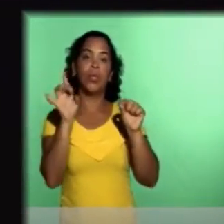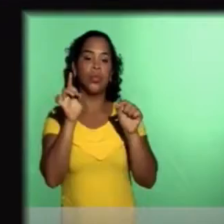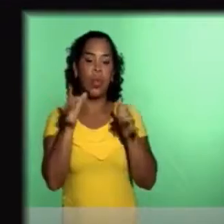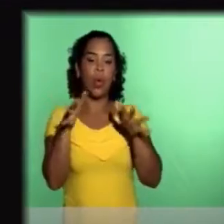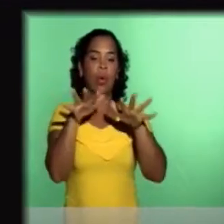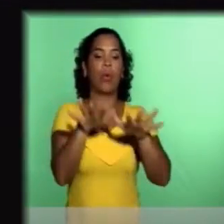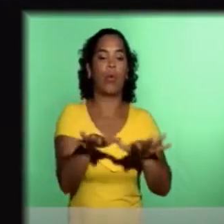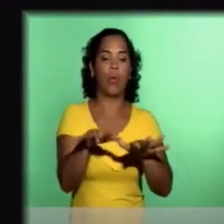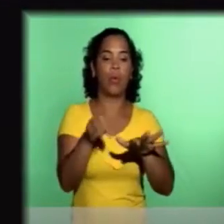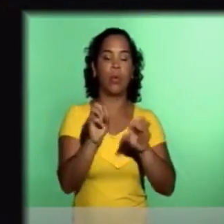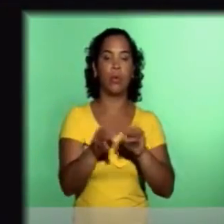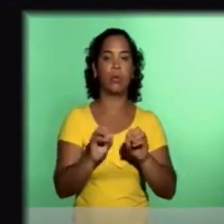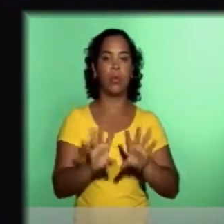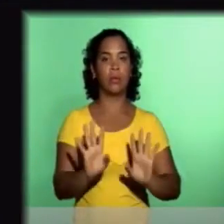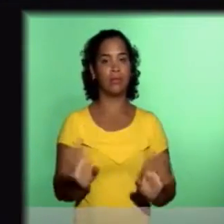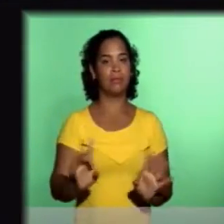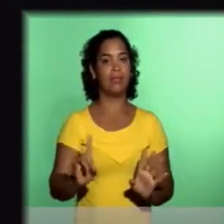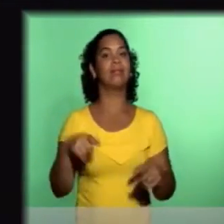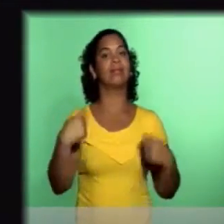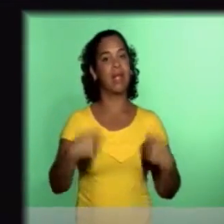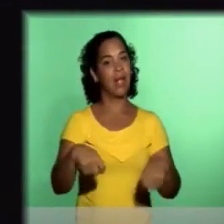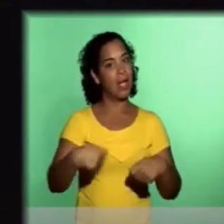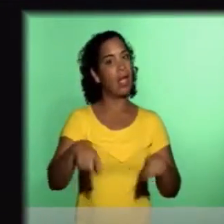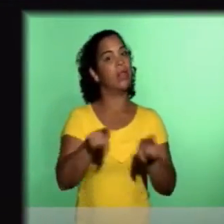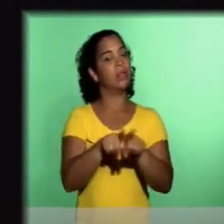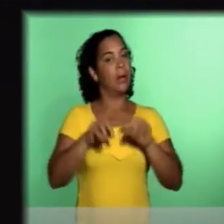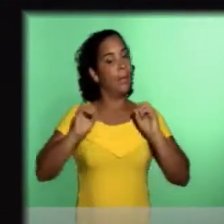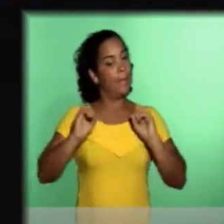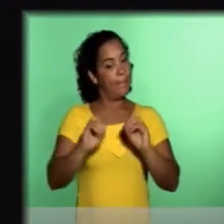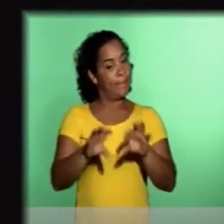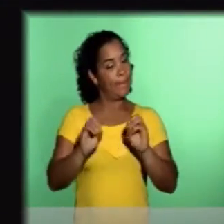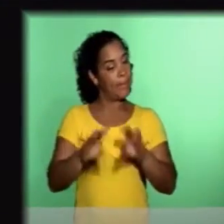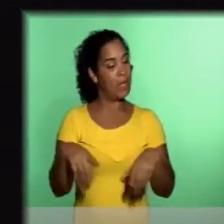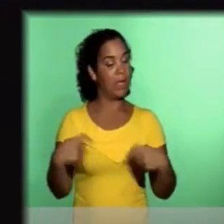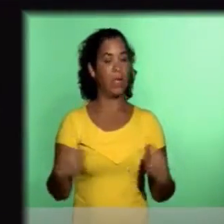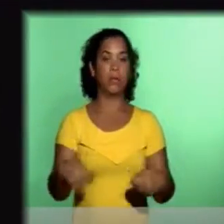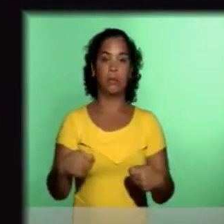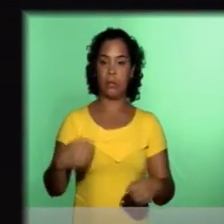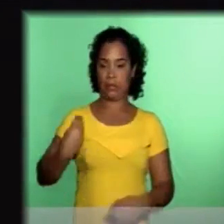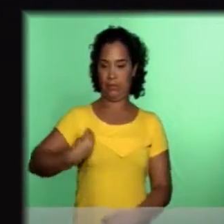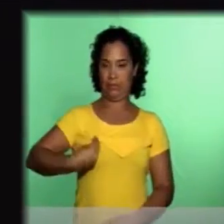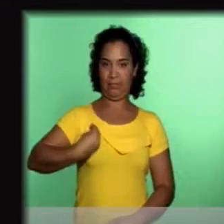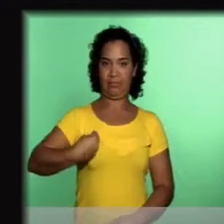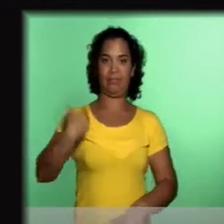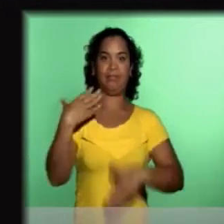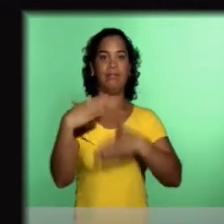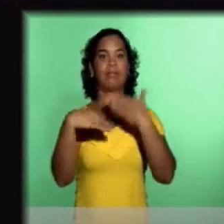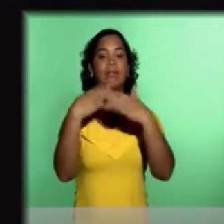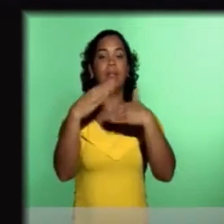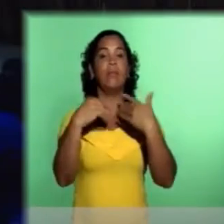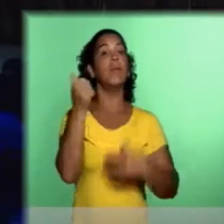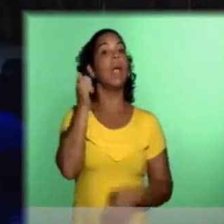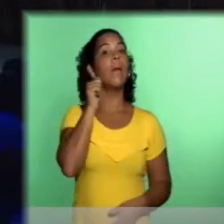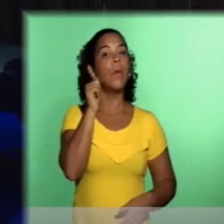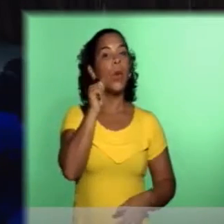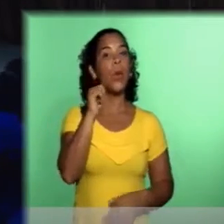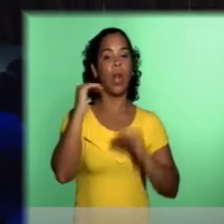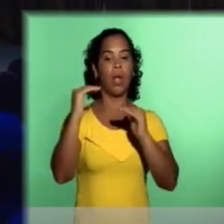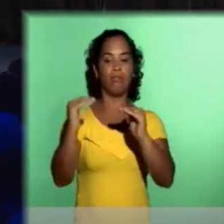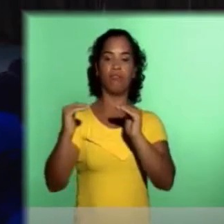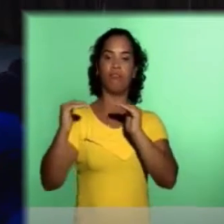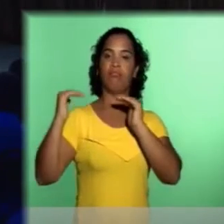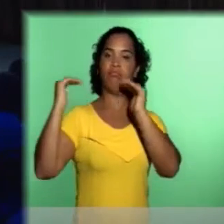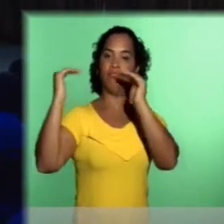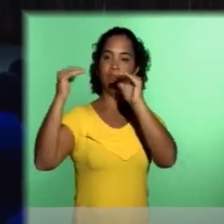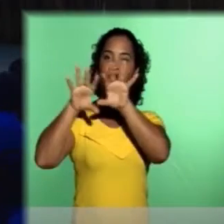educação, é preciso que essa educação, de fato, altere as condições de vida. E as mulheres, em que pese o fato de terem maior